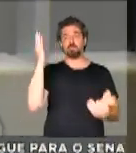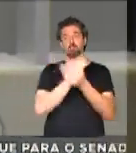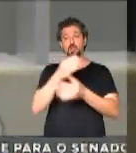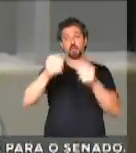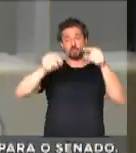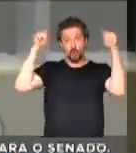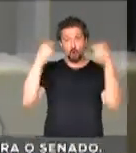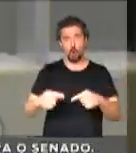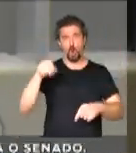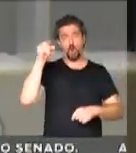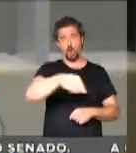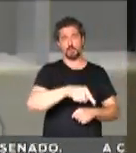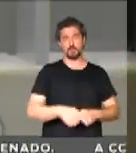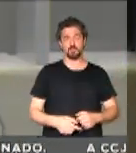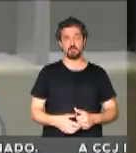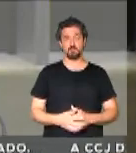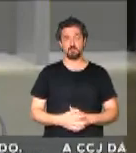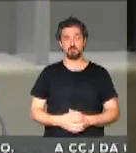justiça contra isso.